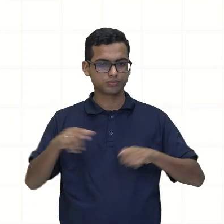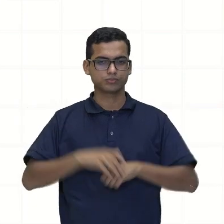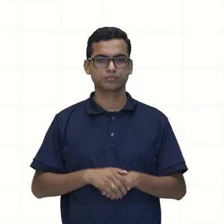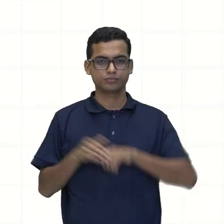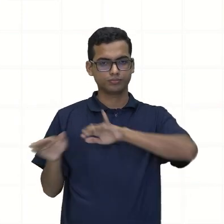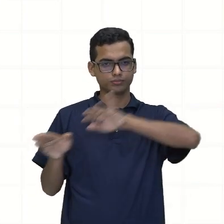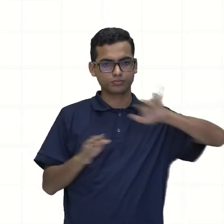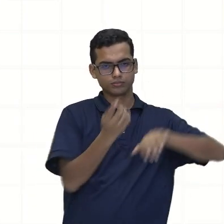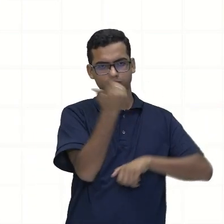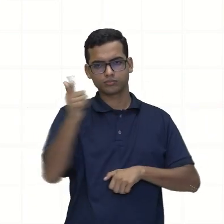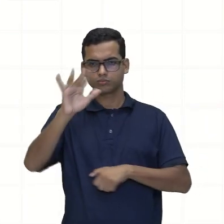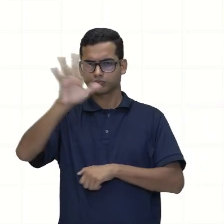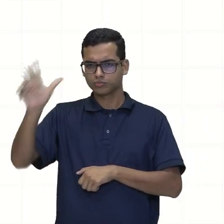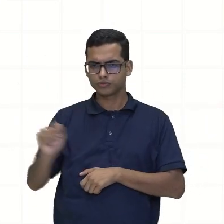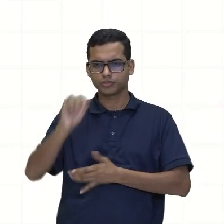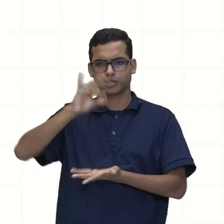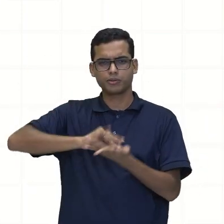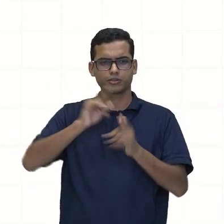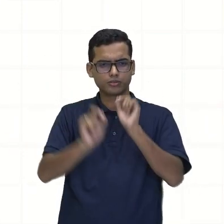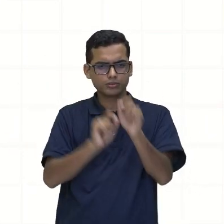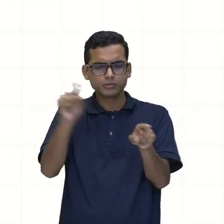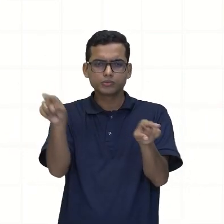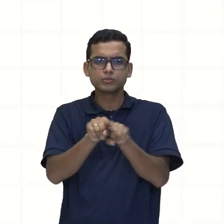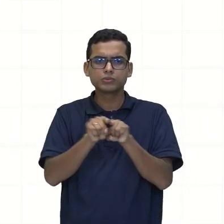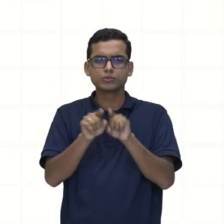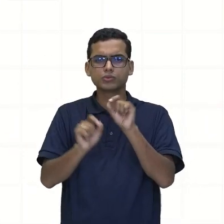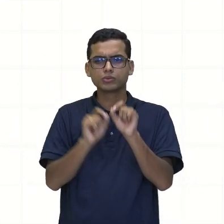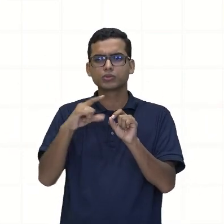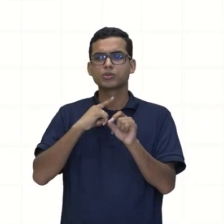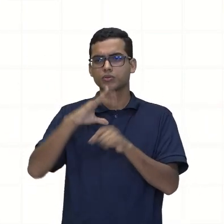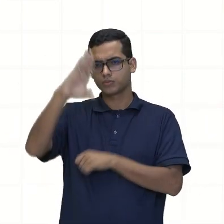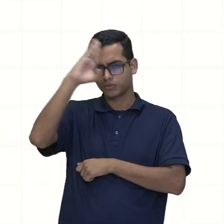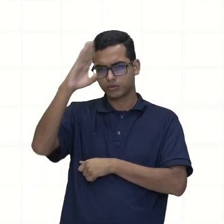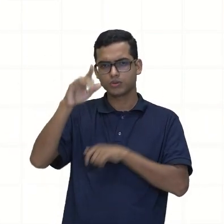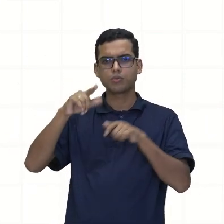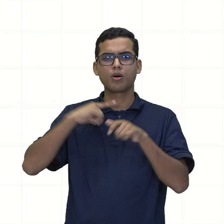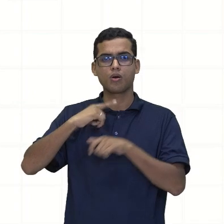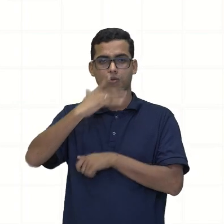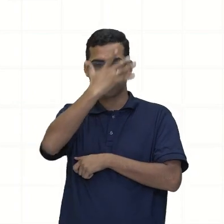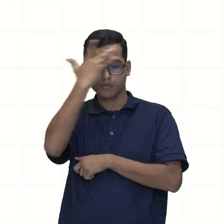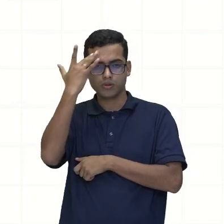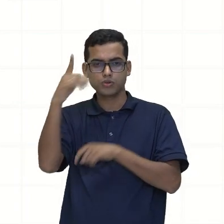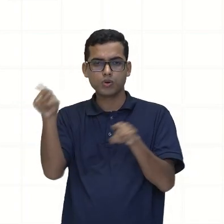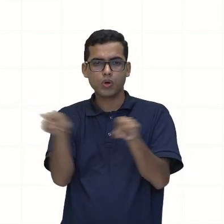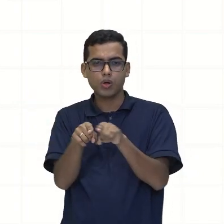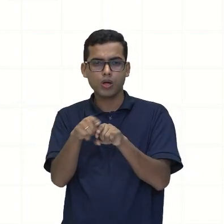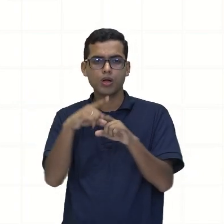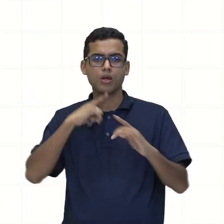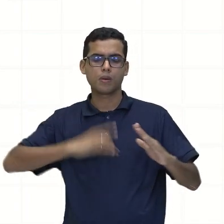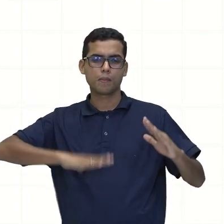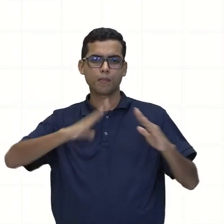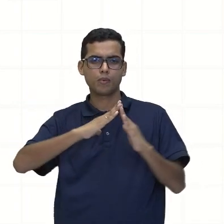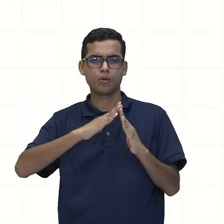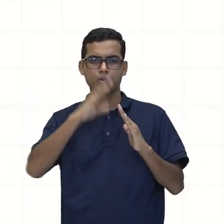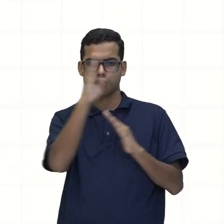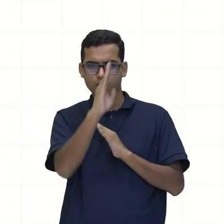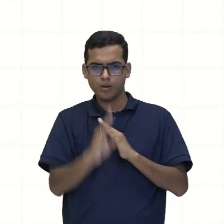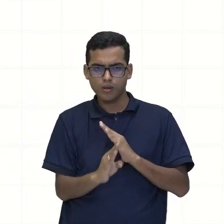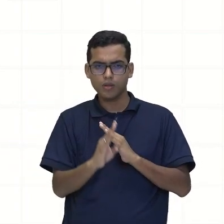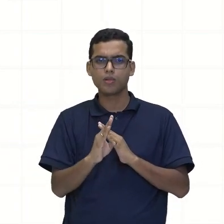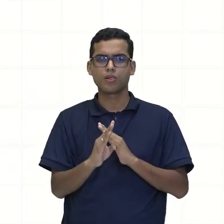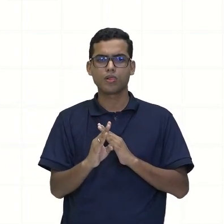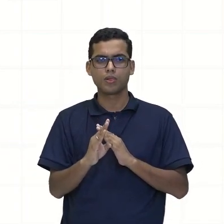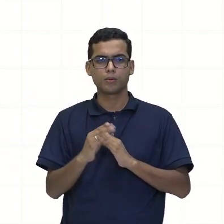outro mapa que traz os principais destinos dos brasileiros residentes no Brasil. E aí a gente vai ter